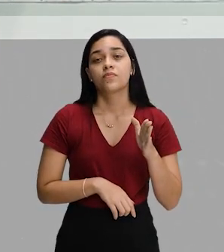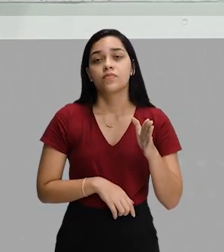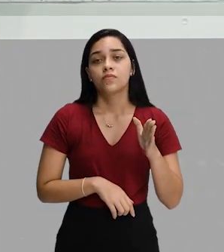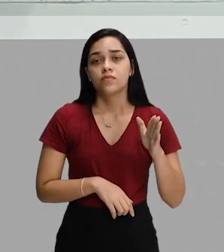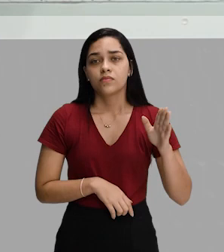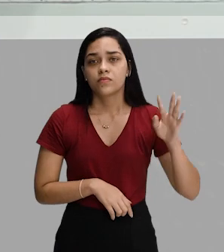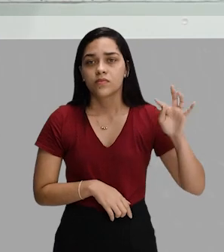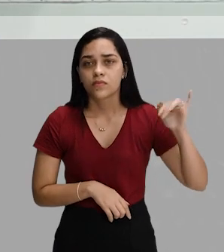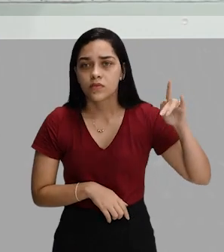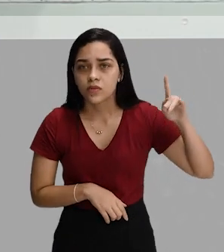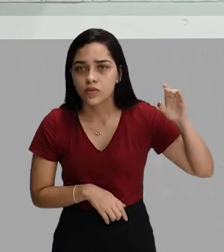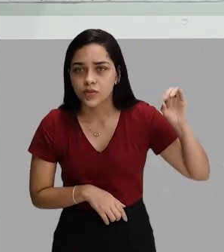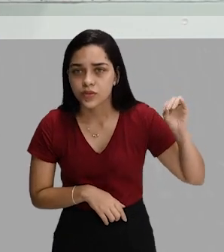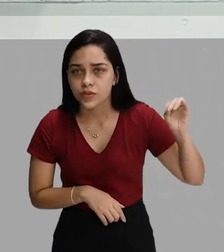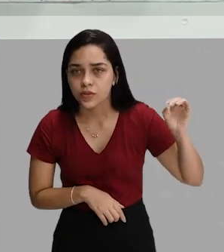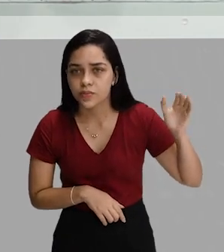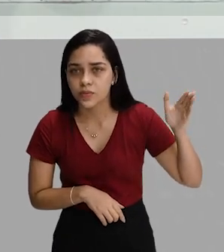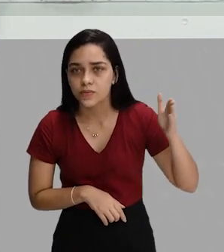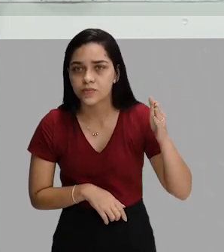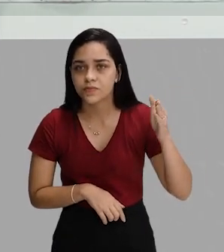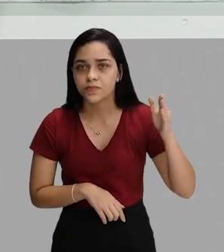do tipo